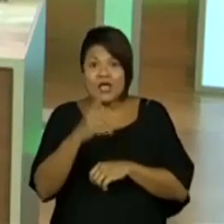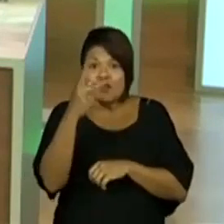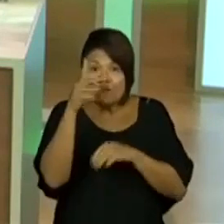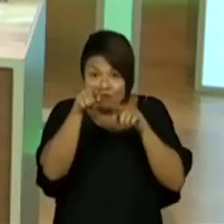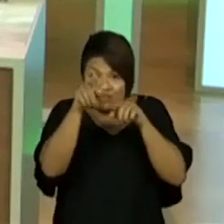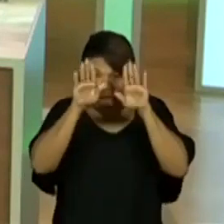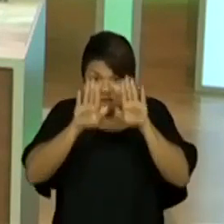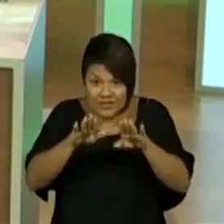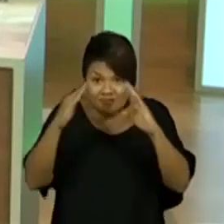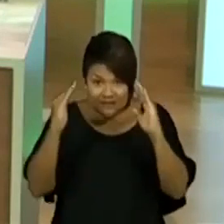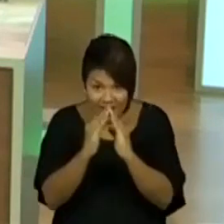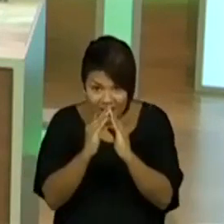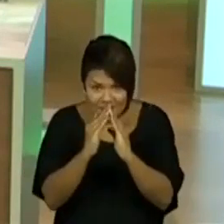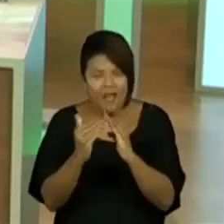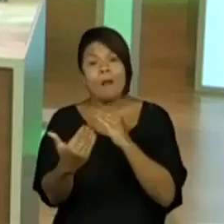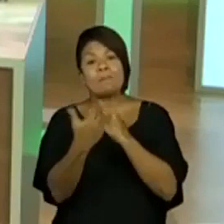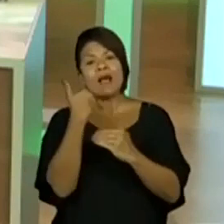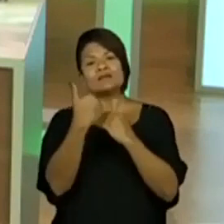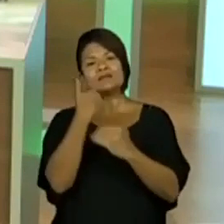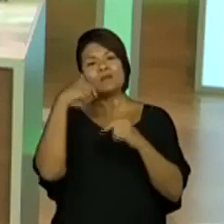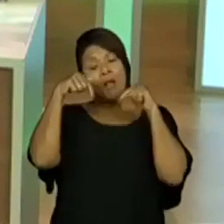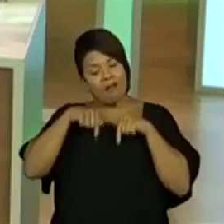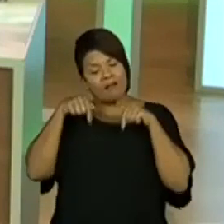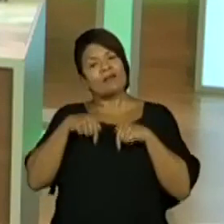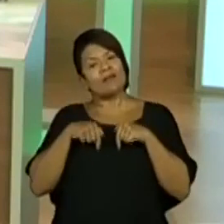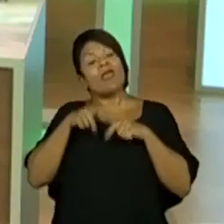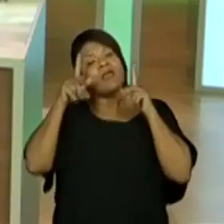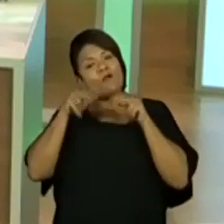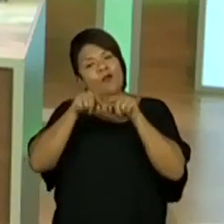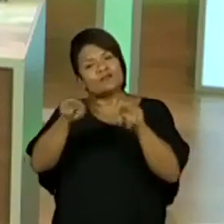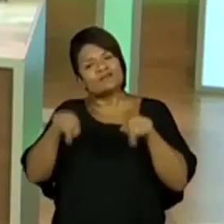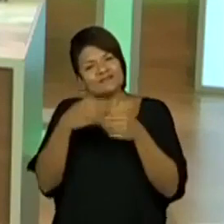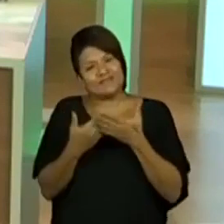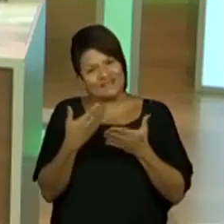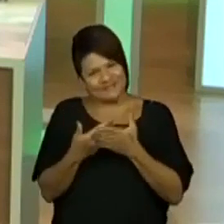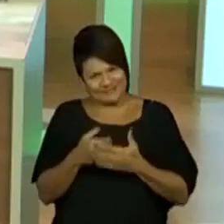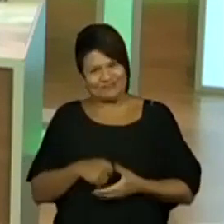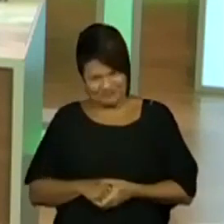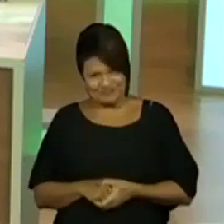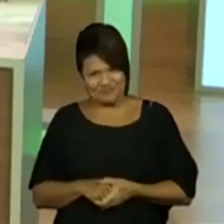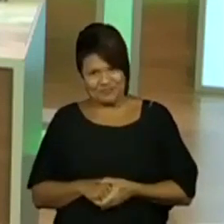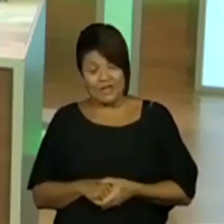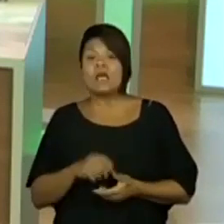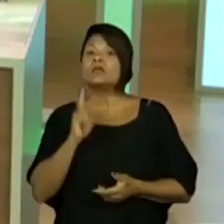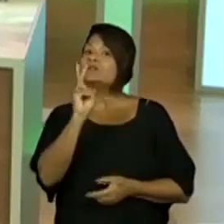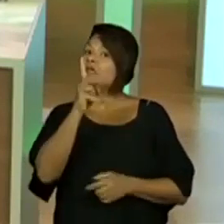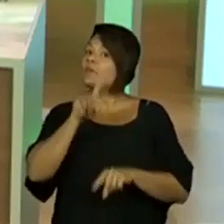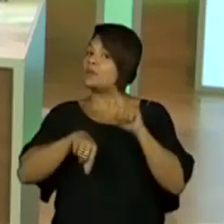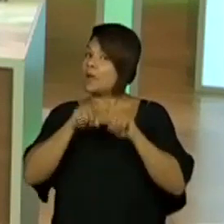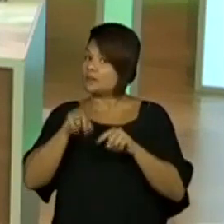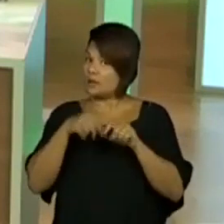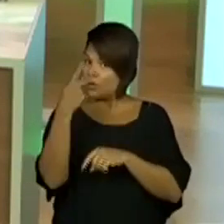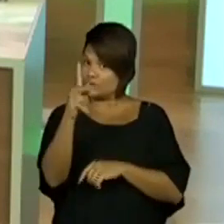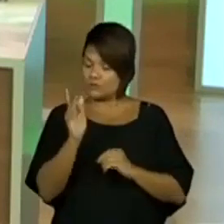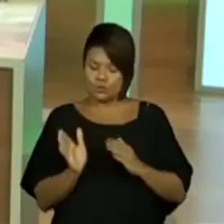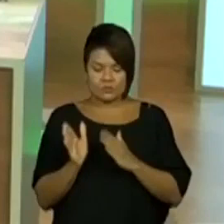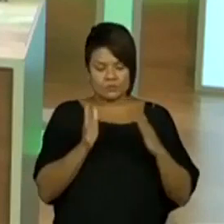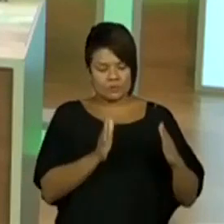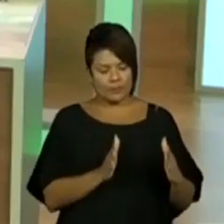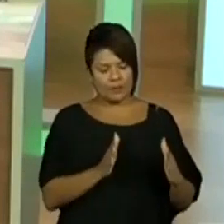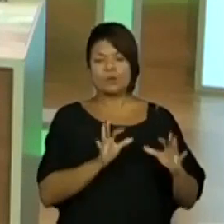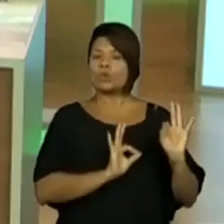vocês como se estivessem na escola. Deixem sempre o material separado,